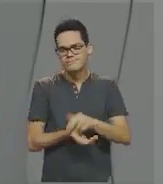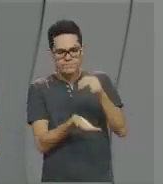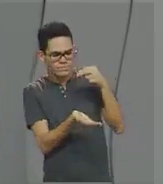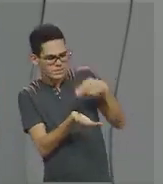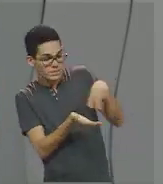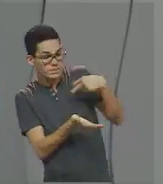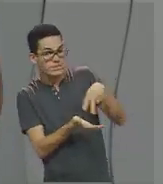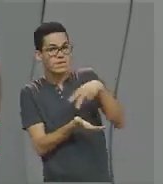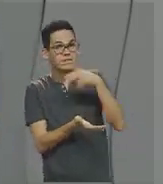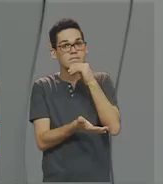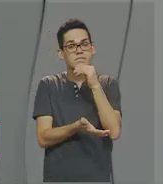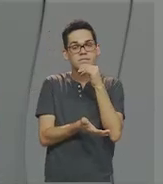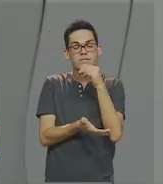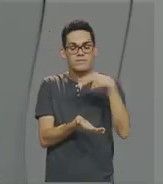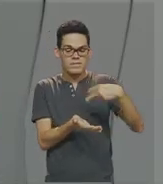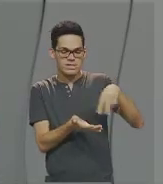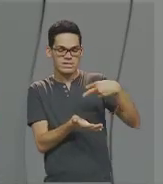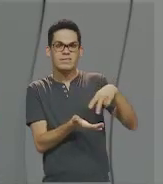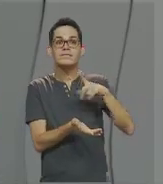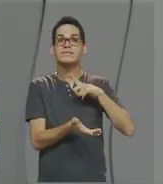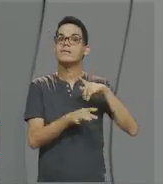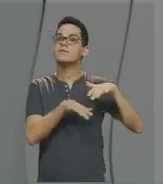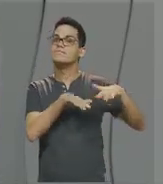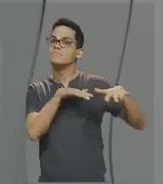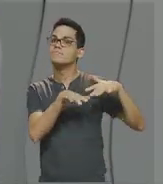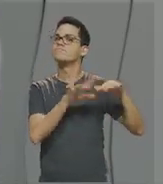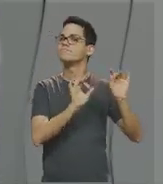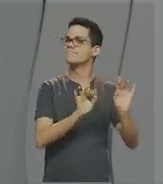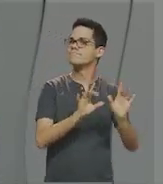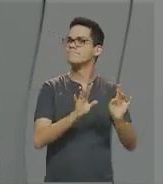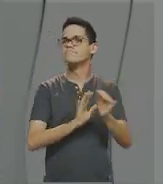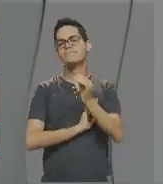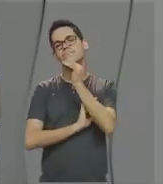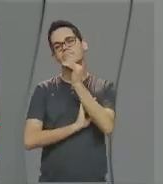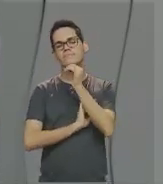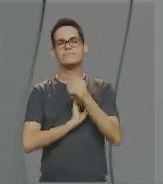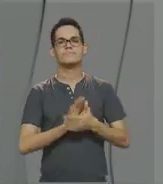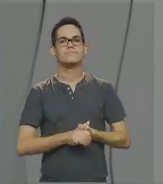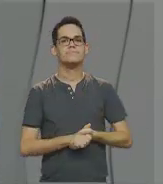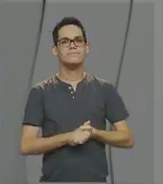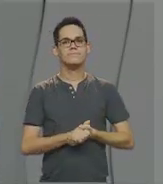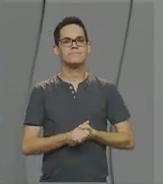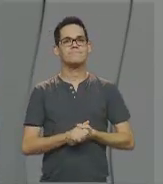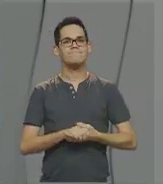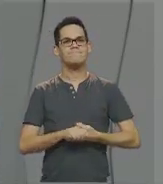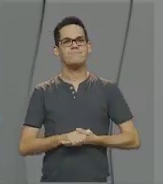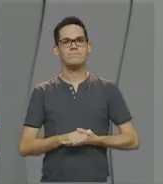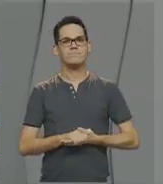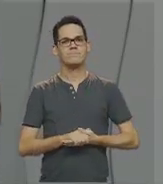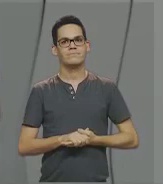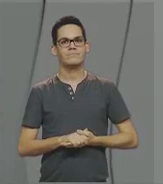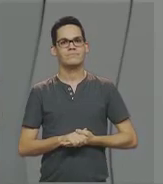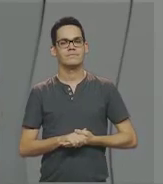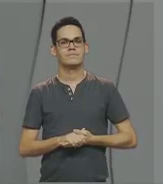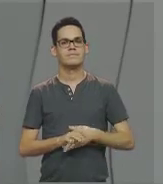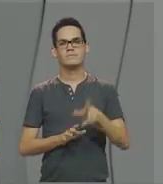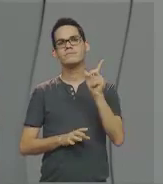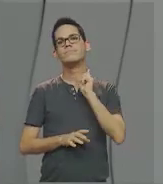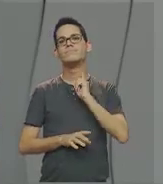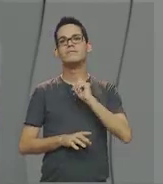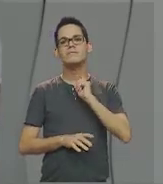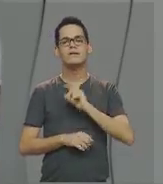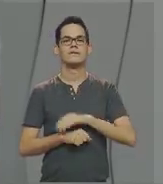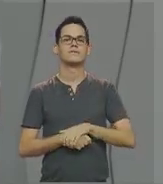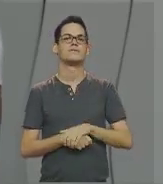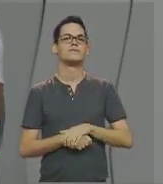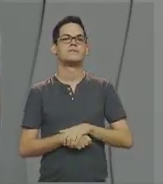é praticada, ela vai ter movimentos específicos, né? Então, por exemplo, vamos pensar aqui em Minas Gerais, né? Vamos